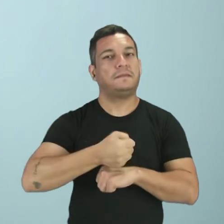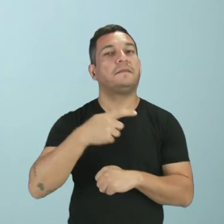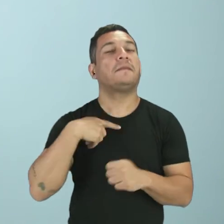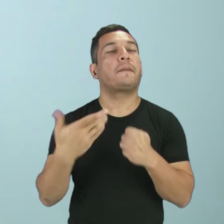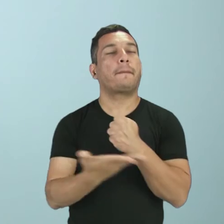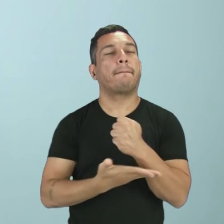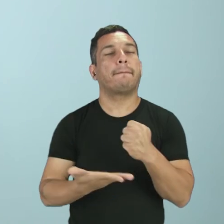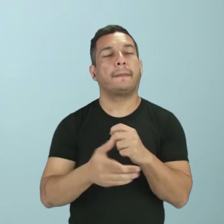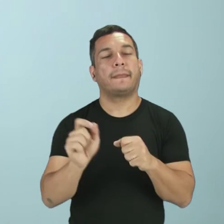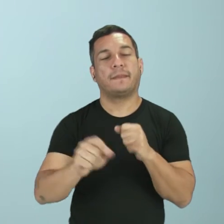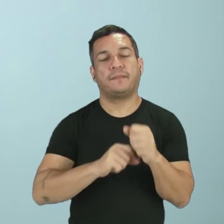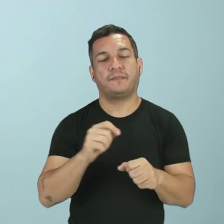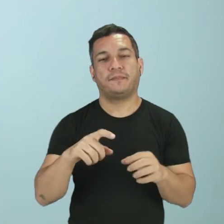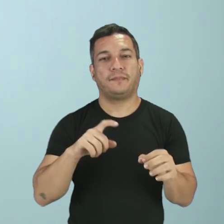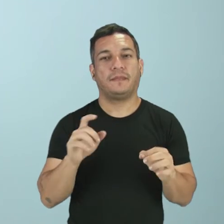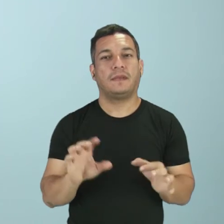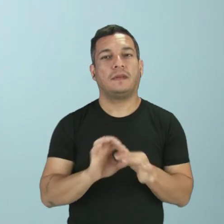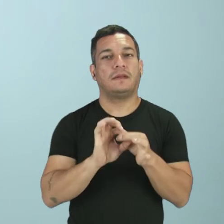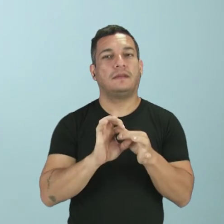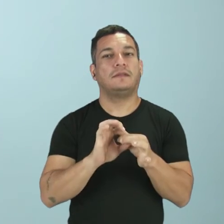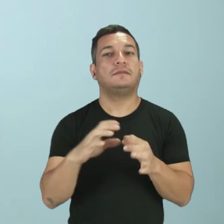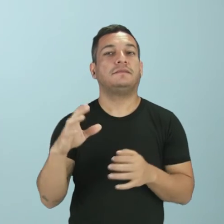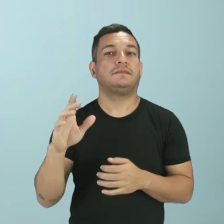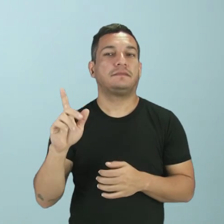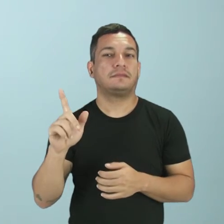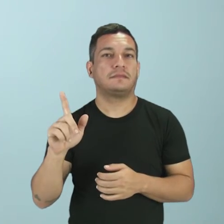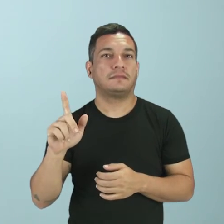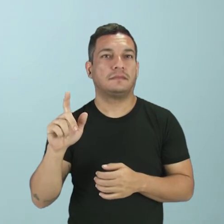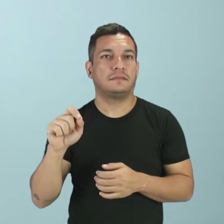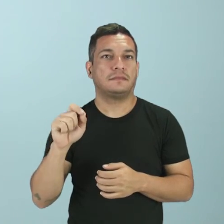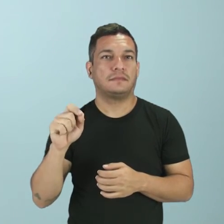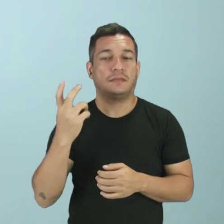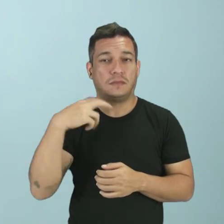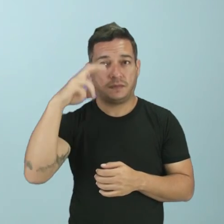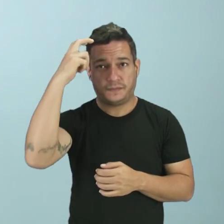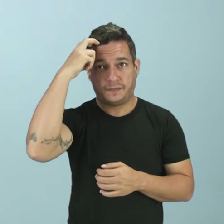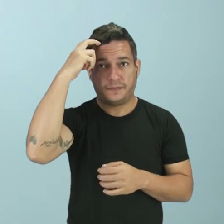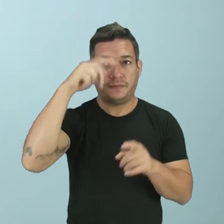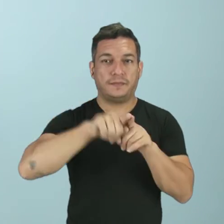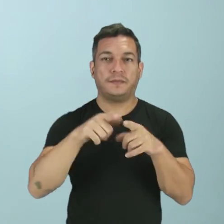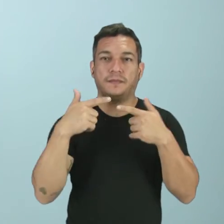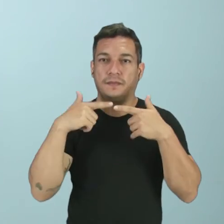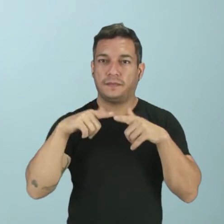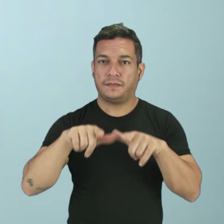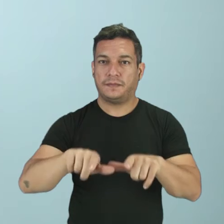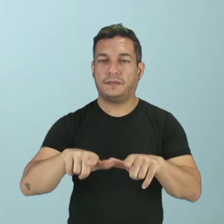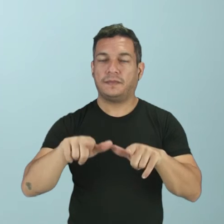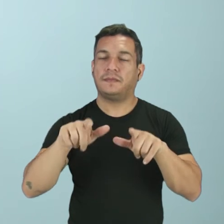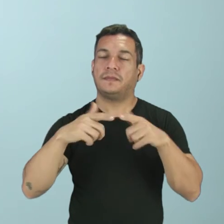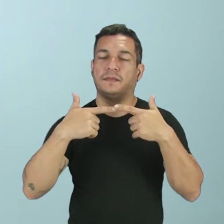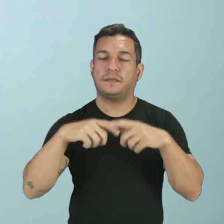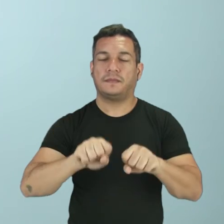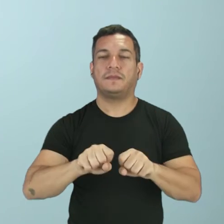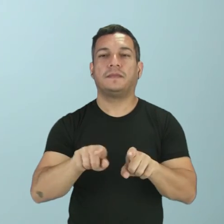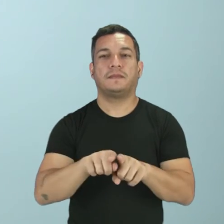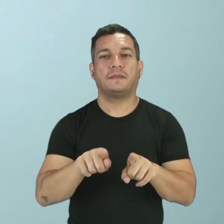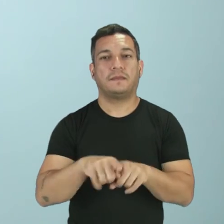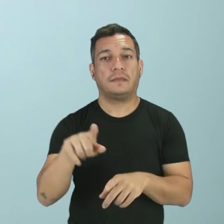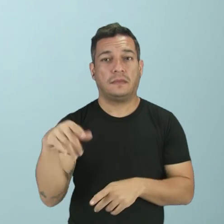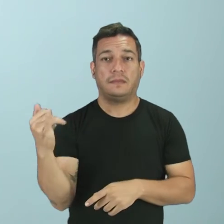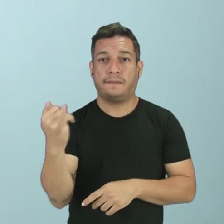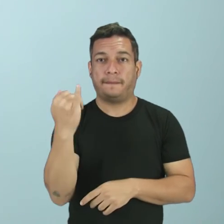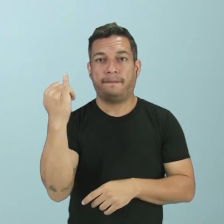baseado na questão dos vínculos étnicos, culturais, linguísticos, né? E isso foi